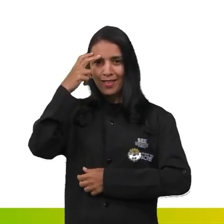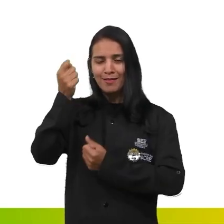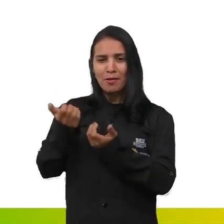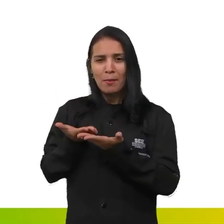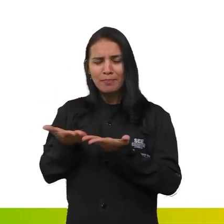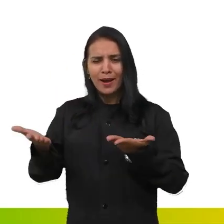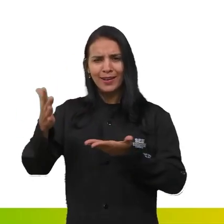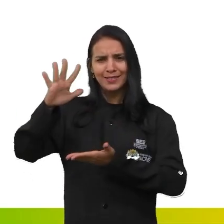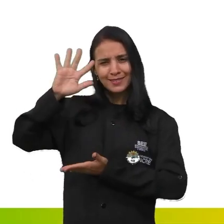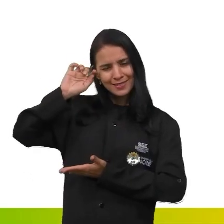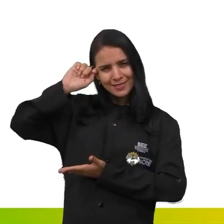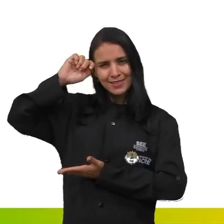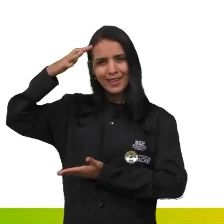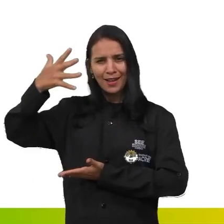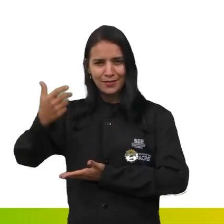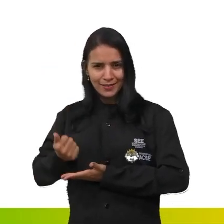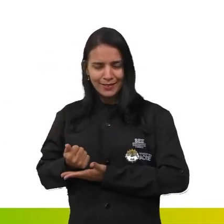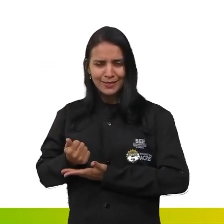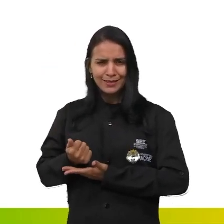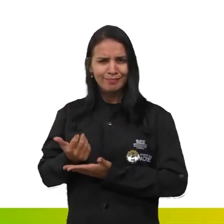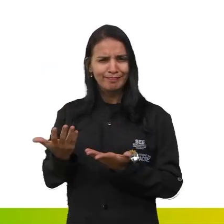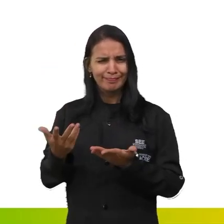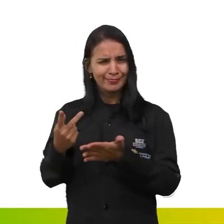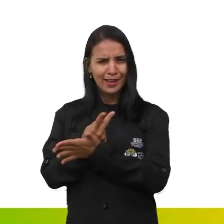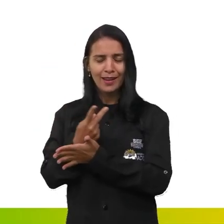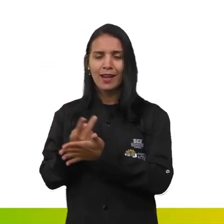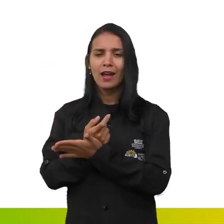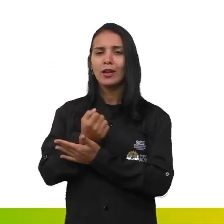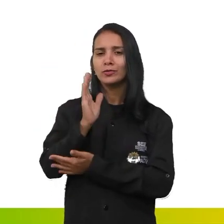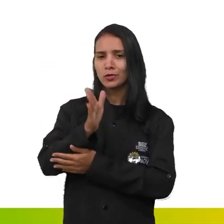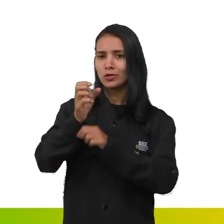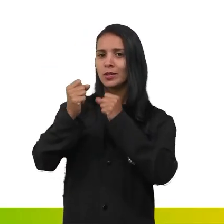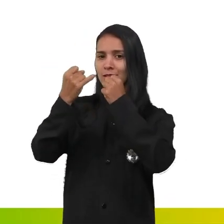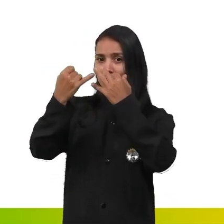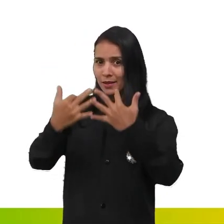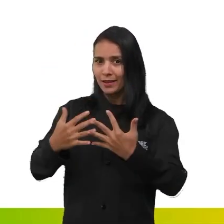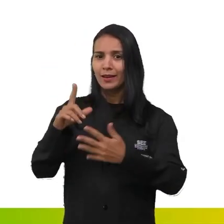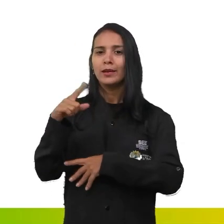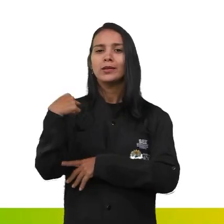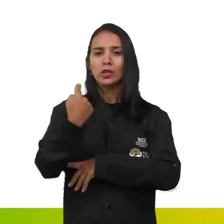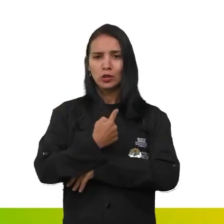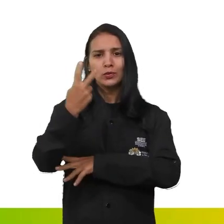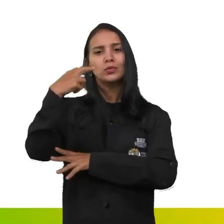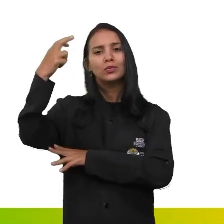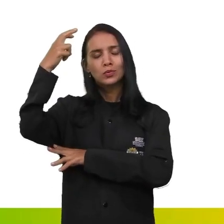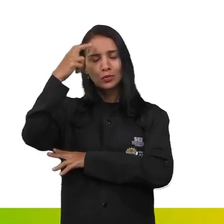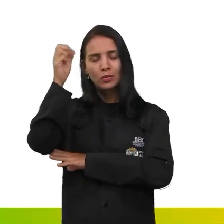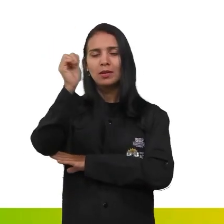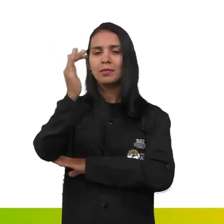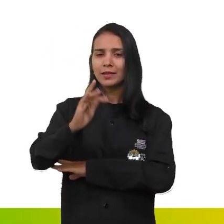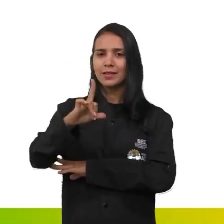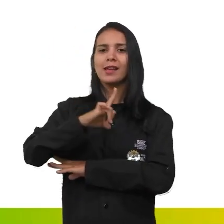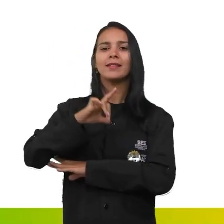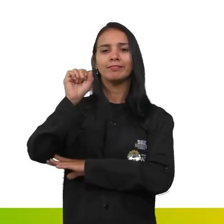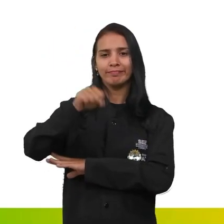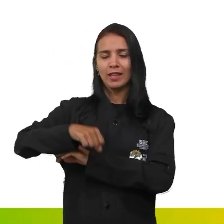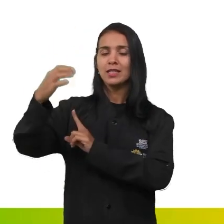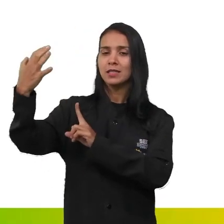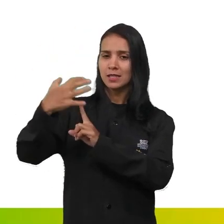africana. Errado. A gente aprendeu ao longo da aula aí exemplos da cultura africana